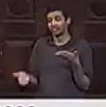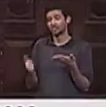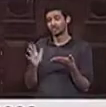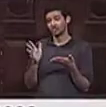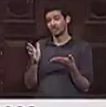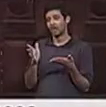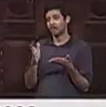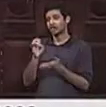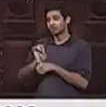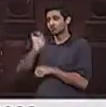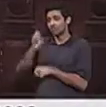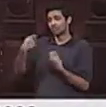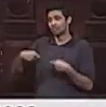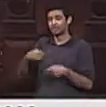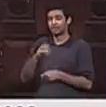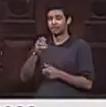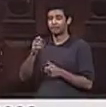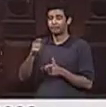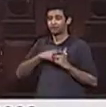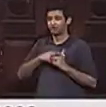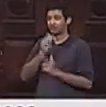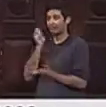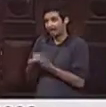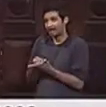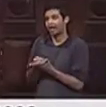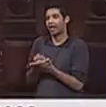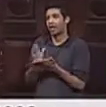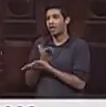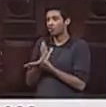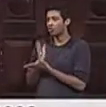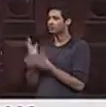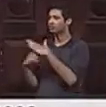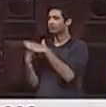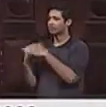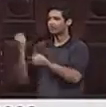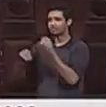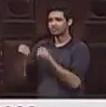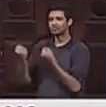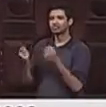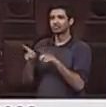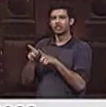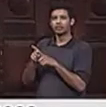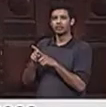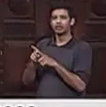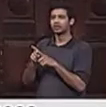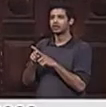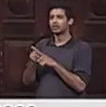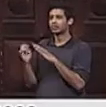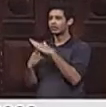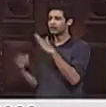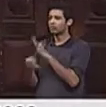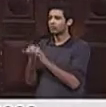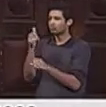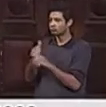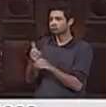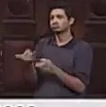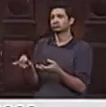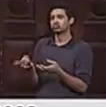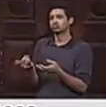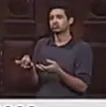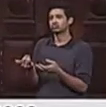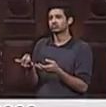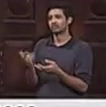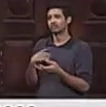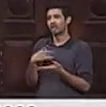Estado tem com concessionárias, autorizatárias, fornecedoras de combustível, e em função do projeto que hoje começou